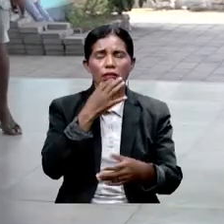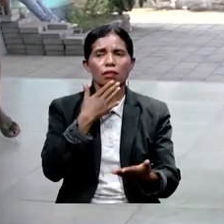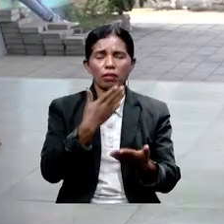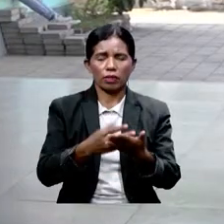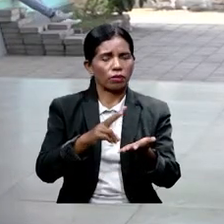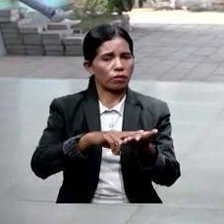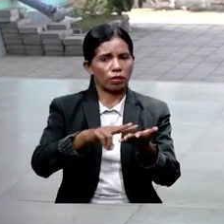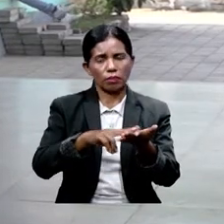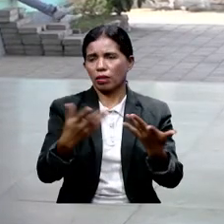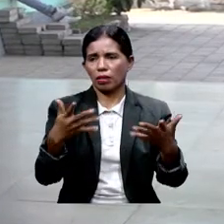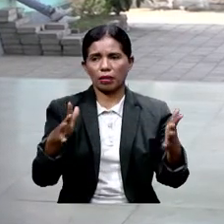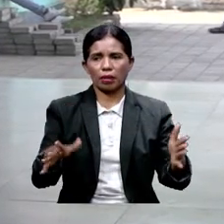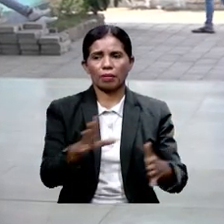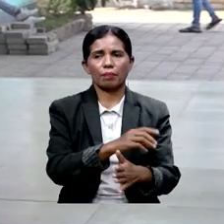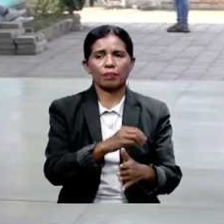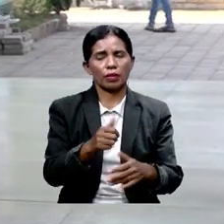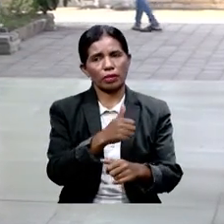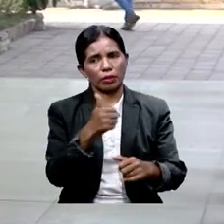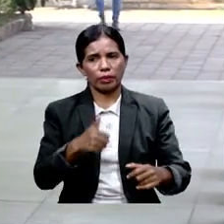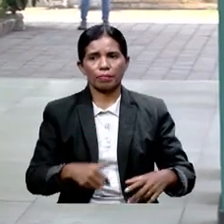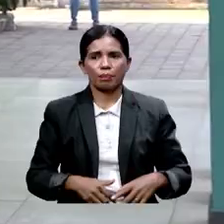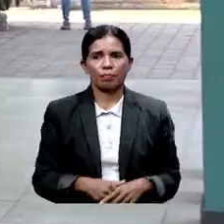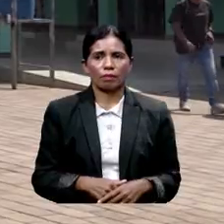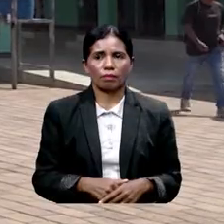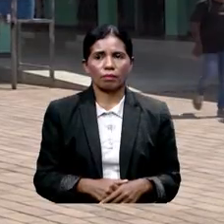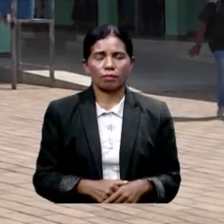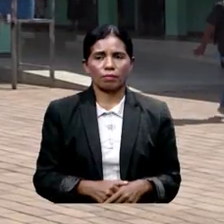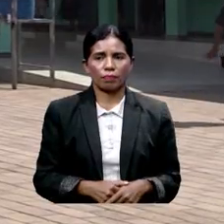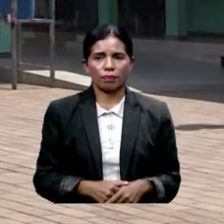vitamina no mineral esensial sira seluk. Adrian Verdial, Zemir Santos, GMN.